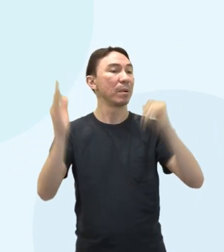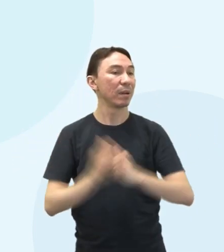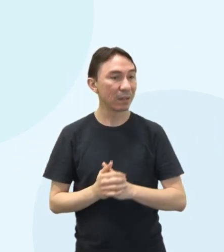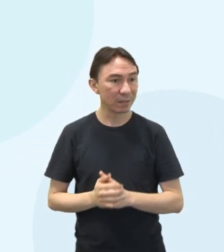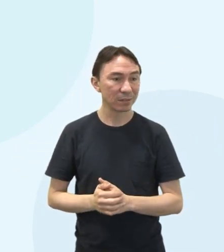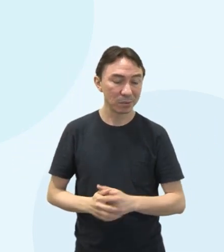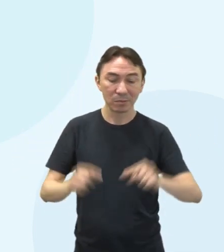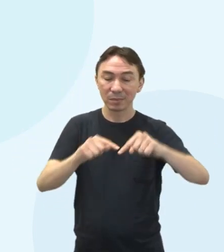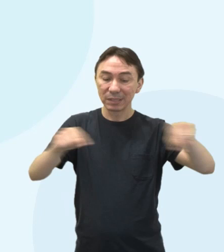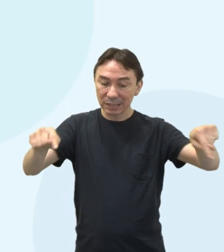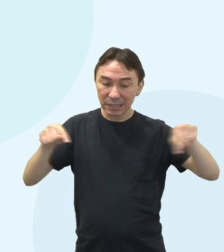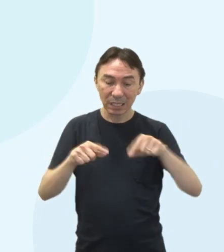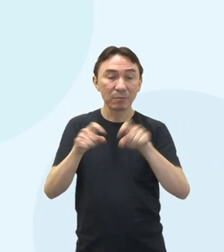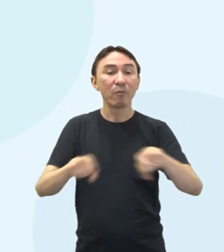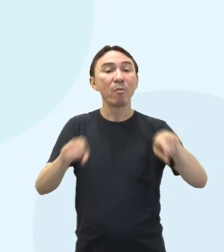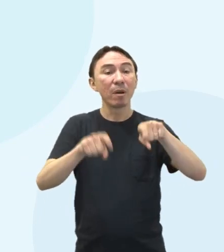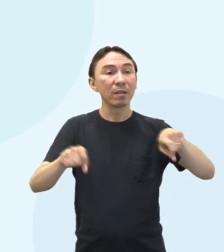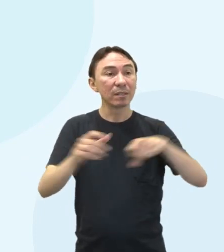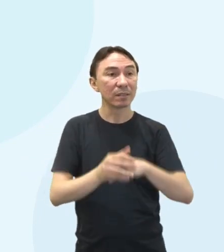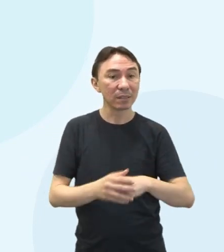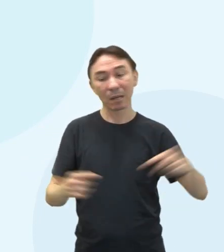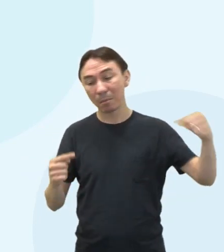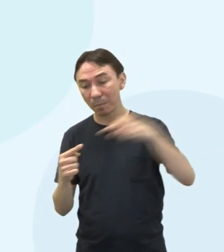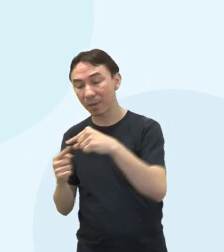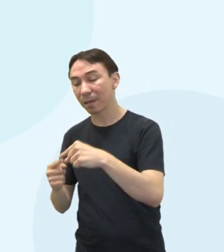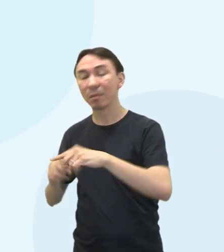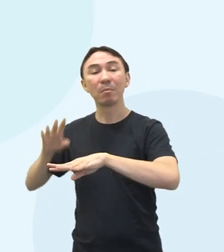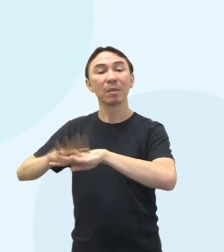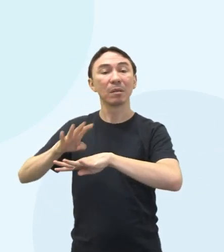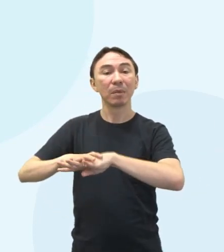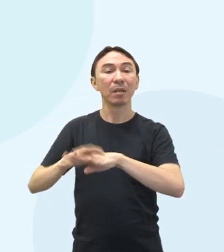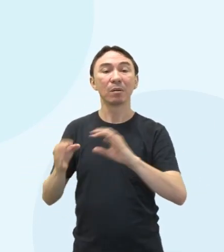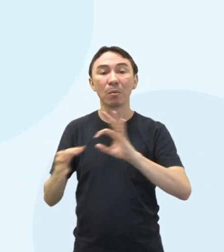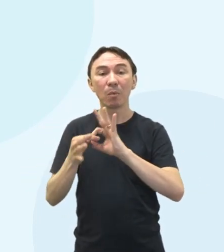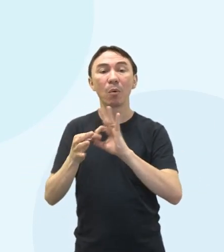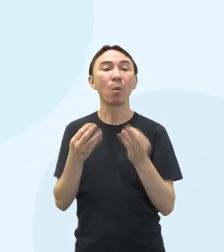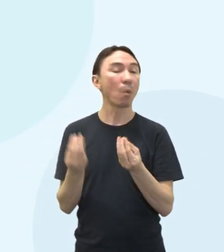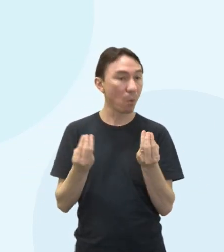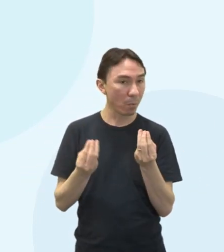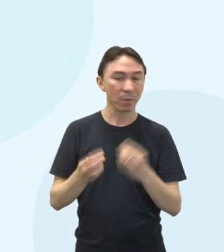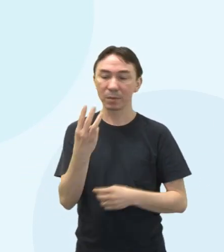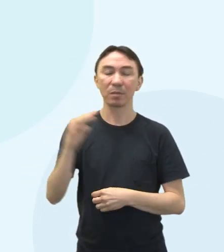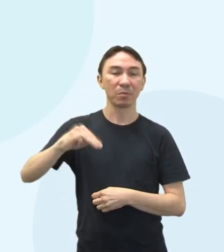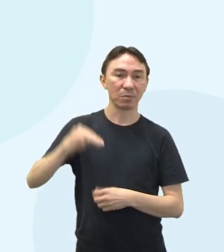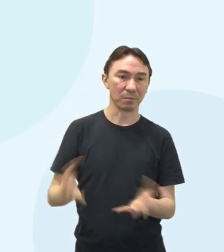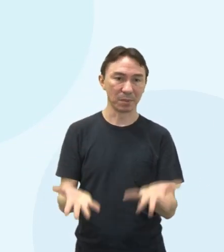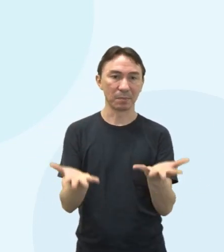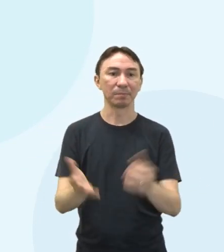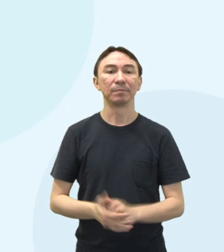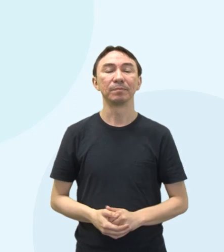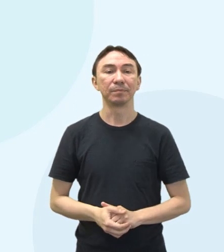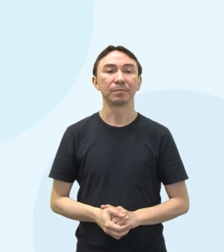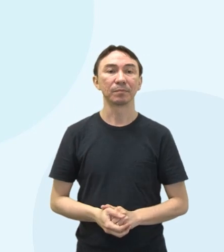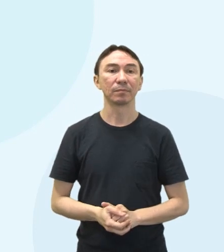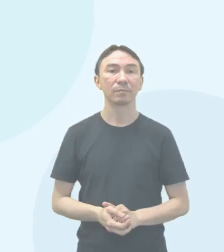estabelecer com a matemática Então vamos deixar aí 3 minutinhos para vocês comentarem